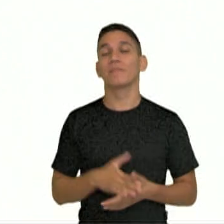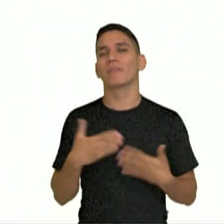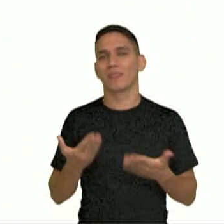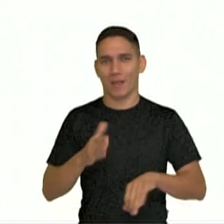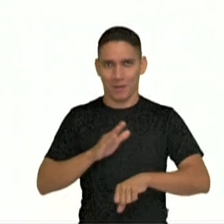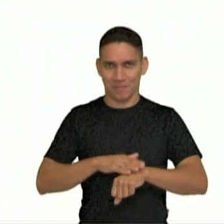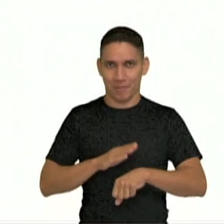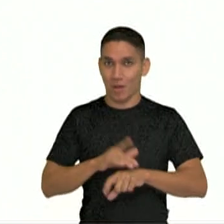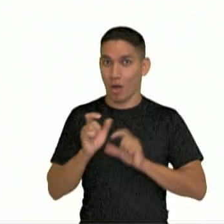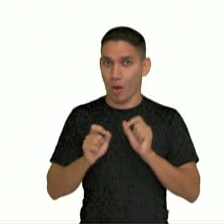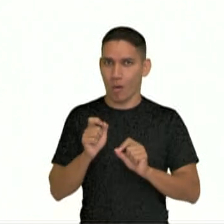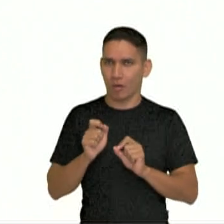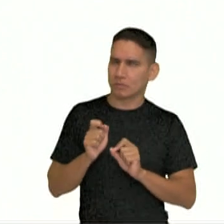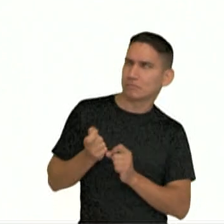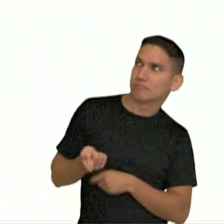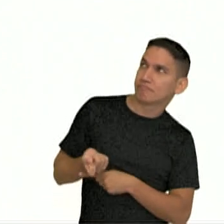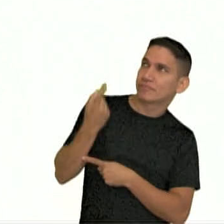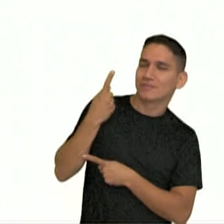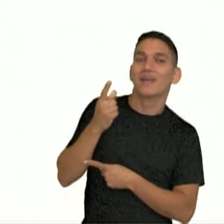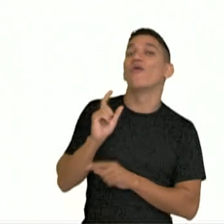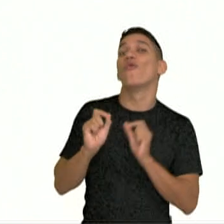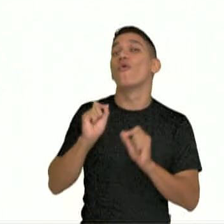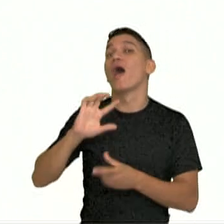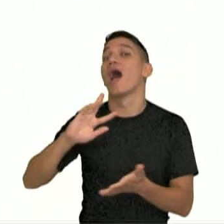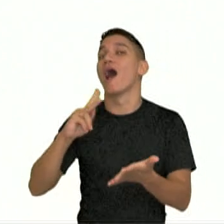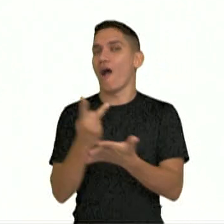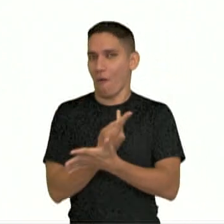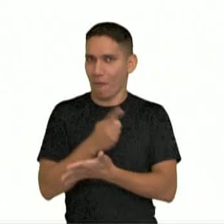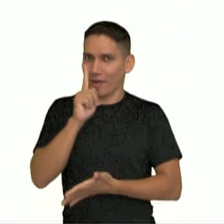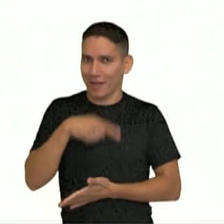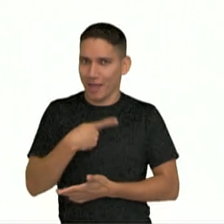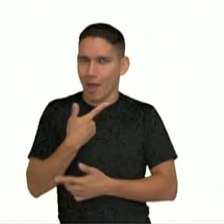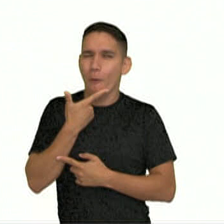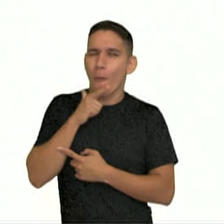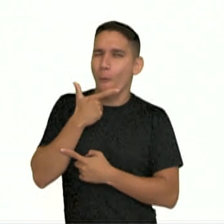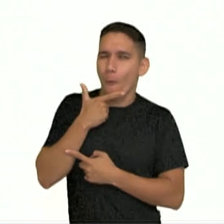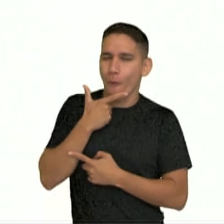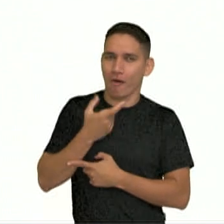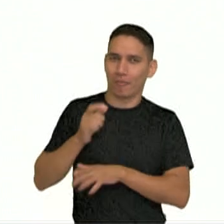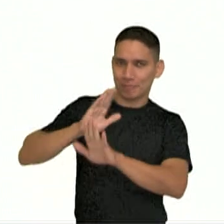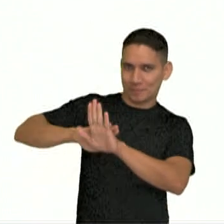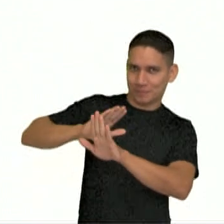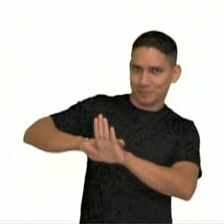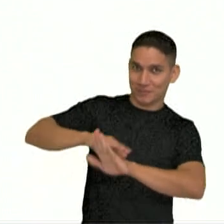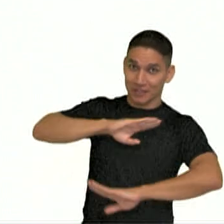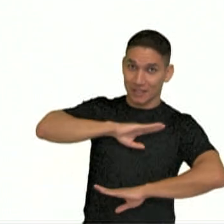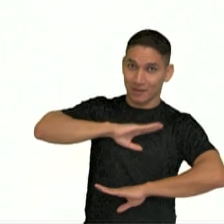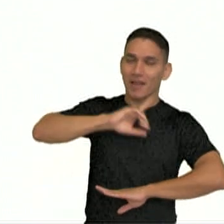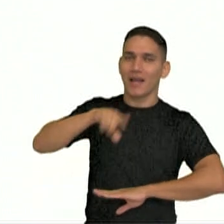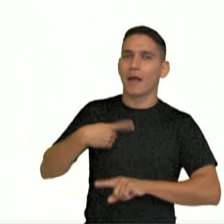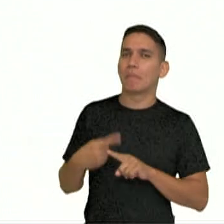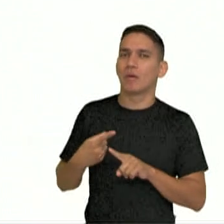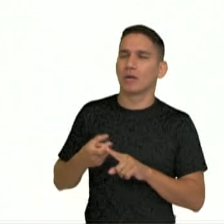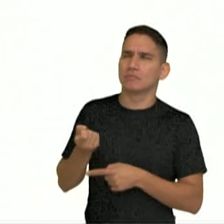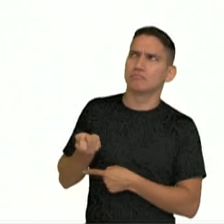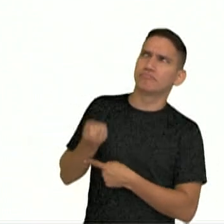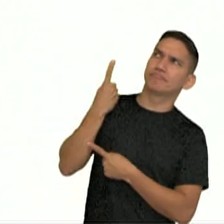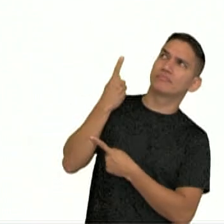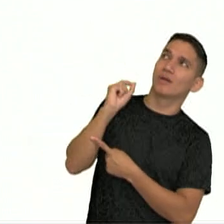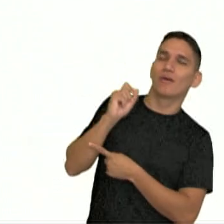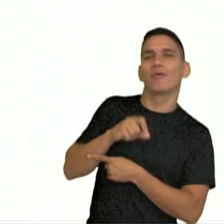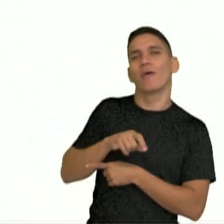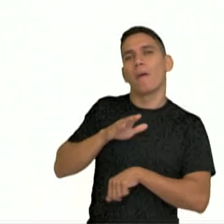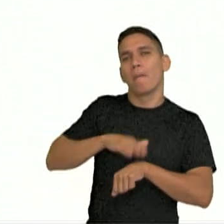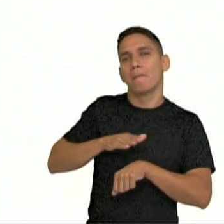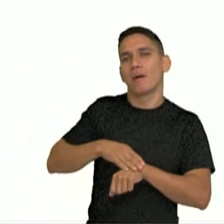Então, a desconfiança. Então, o que desencadeou o humor no caso foi a desconfiança. Então, quando o